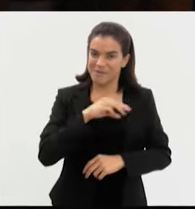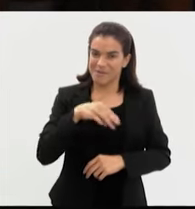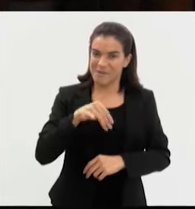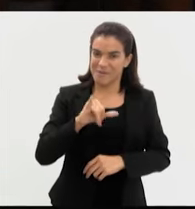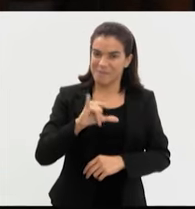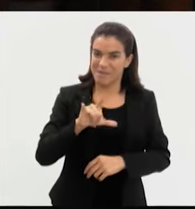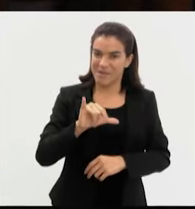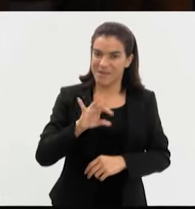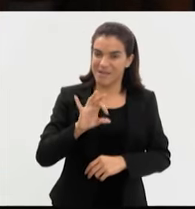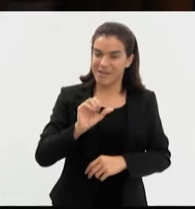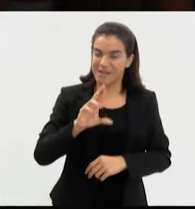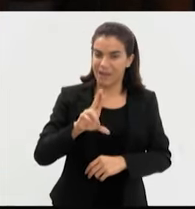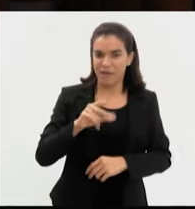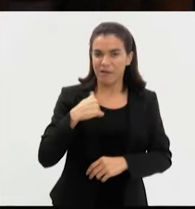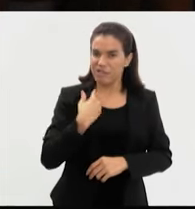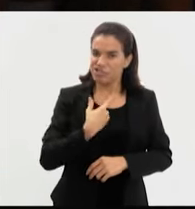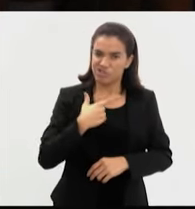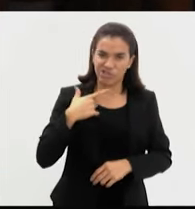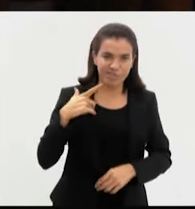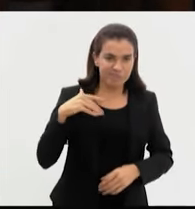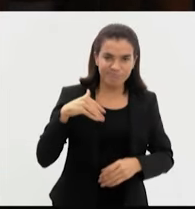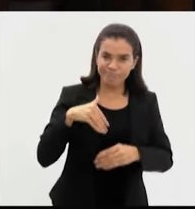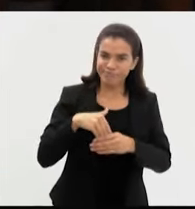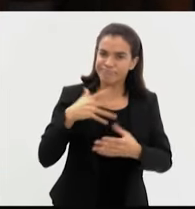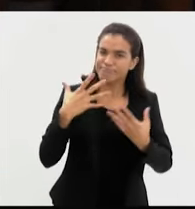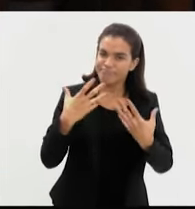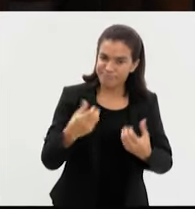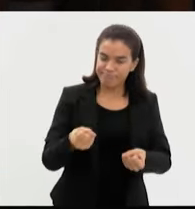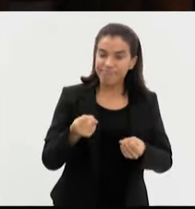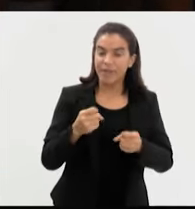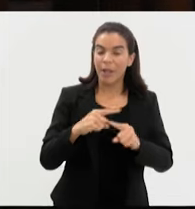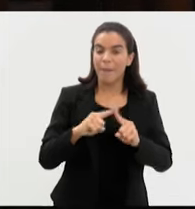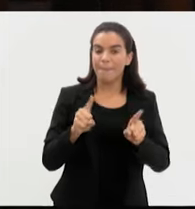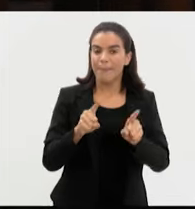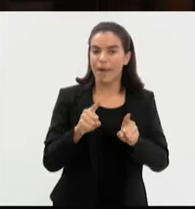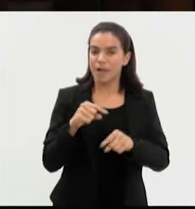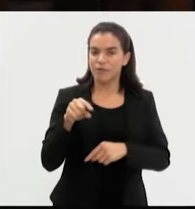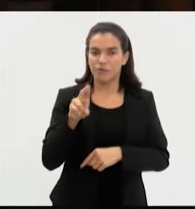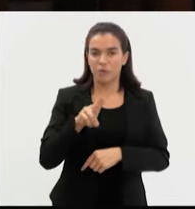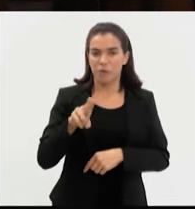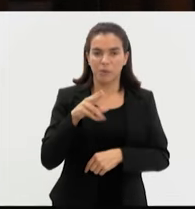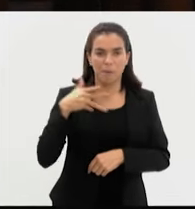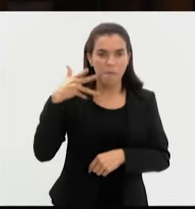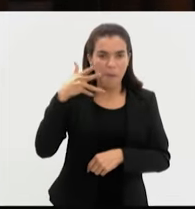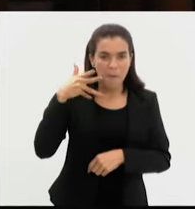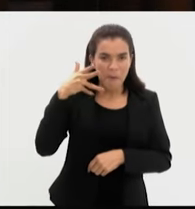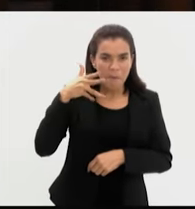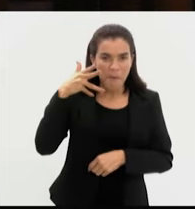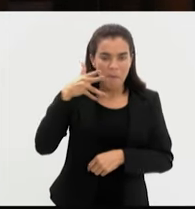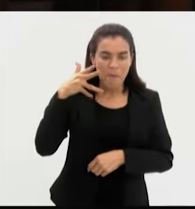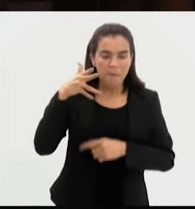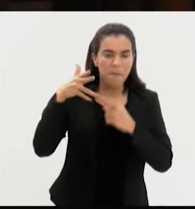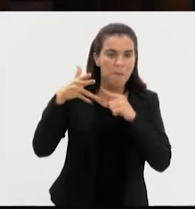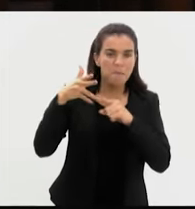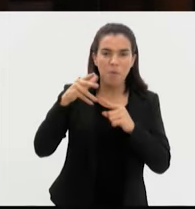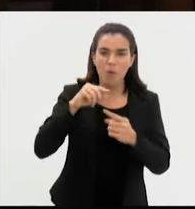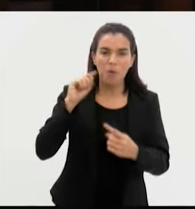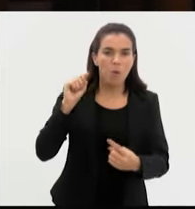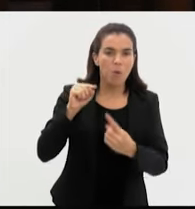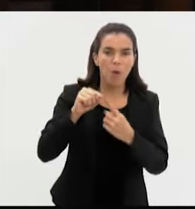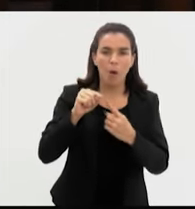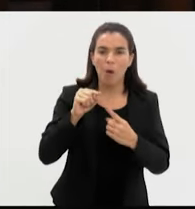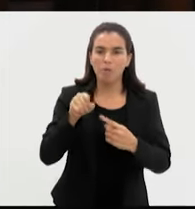voto vai ser sempre favorável a gente vai sempre lutando mas eu não vou usar essa Tribuna aqui Presidente Marcelo nunca para fazer